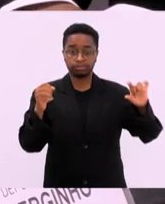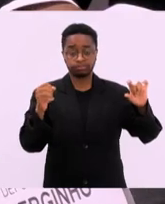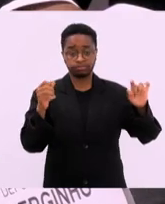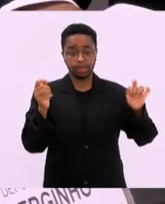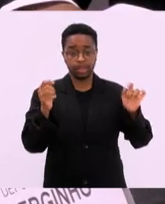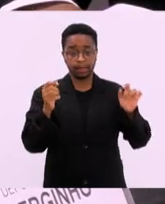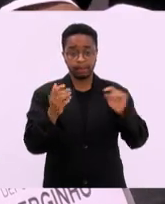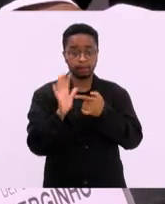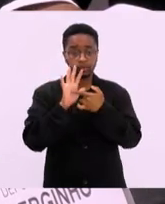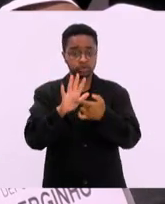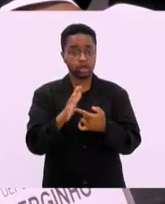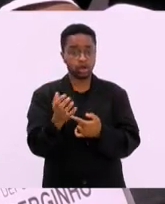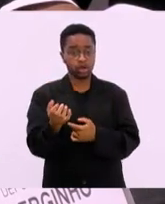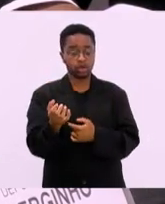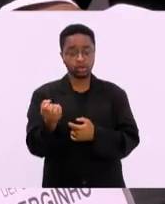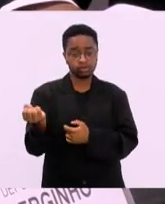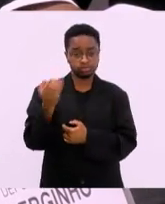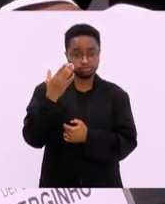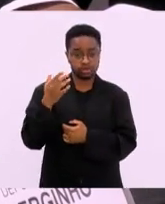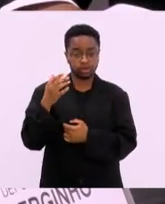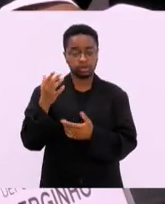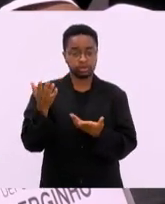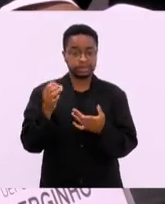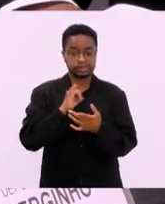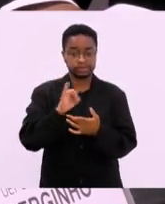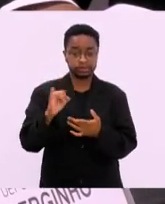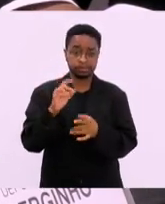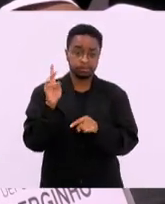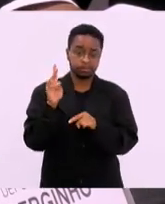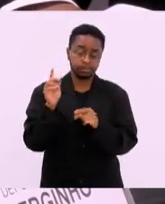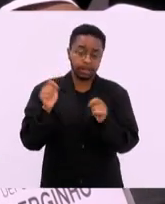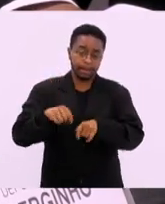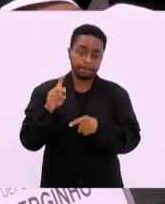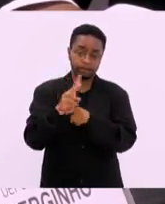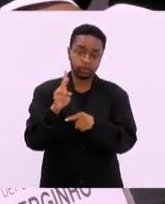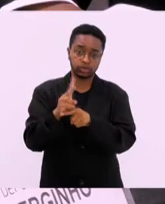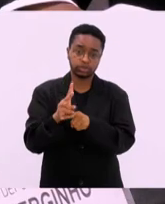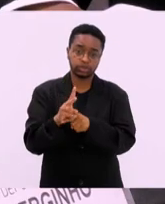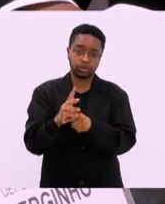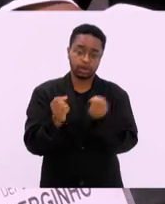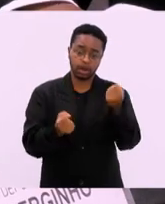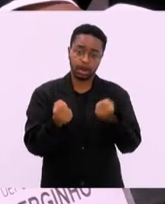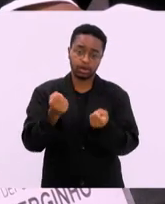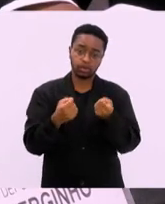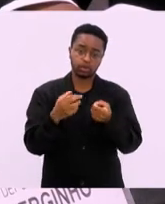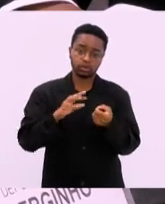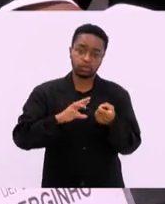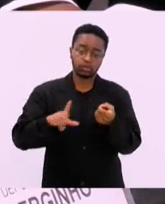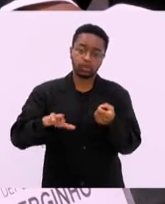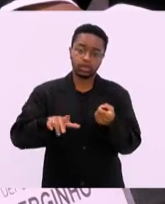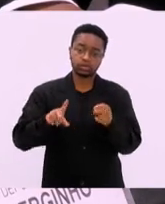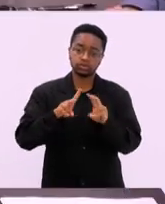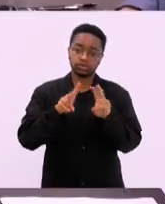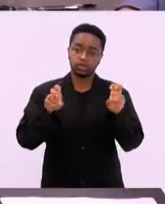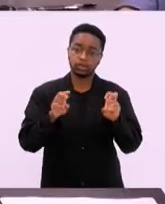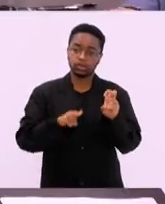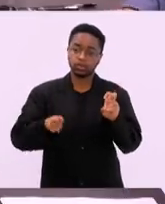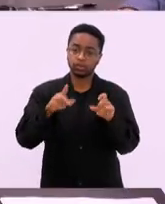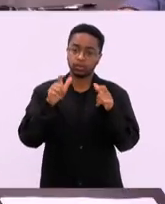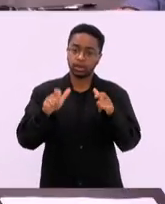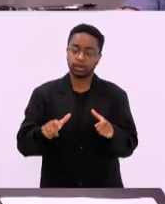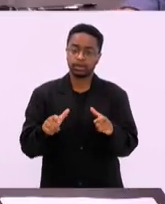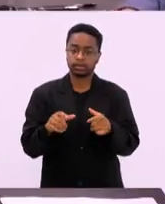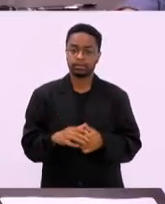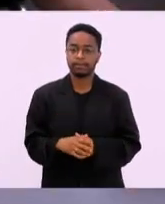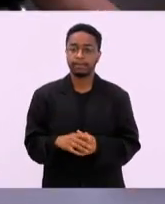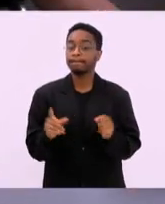proteção de veículos, enfim. Querido, tem absolutamente nada a ver com a utilização do espaço. Mas olha só, as caçambas